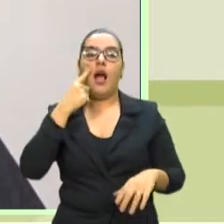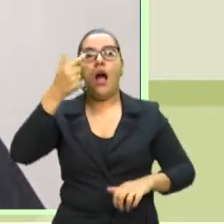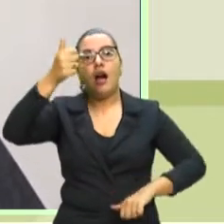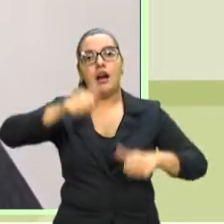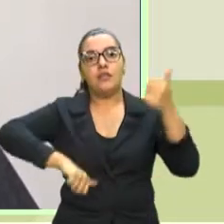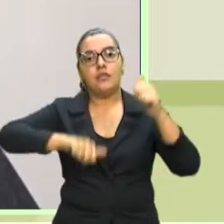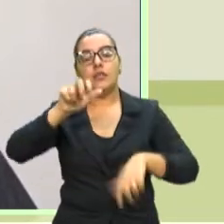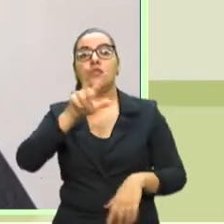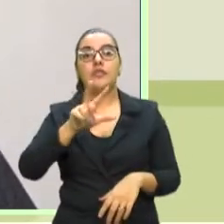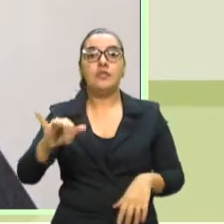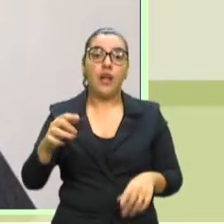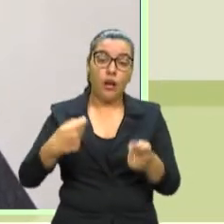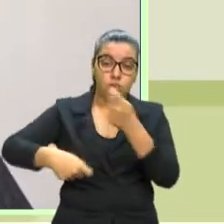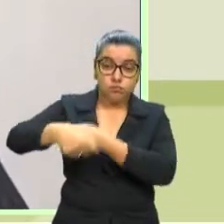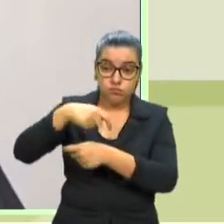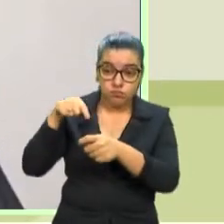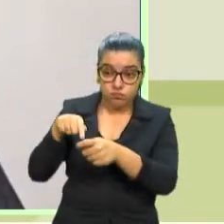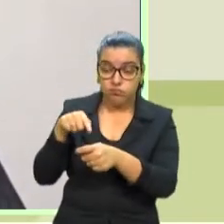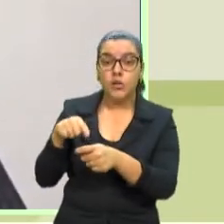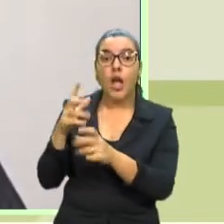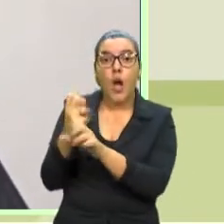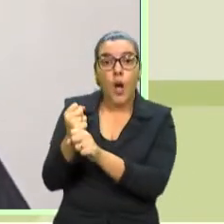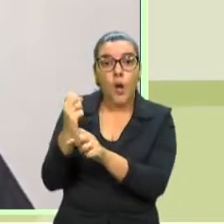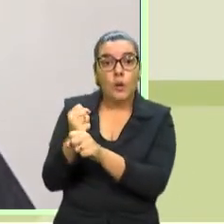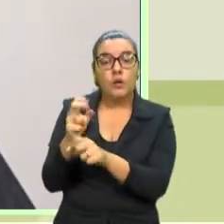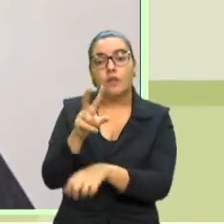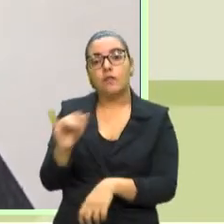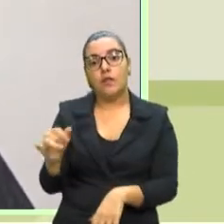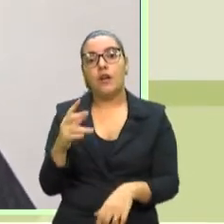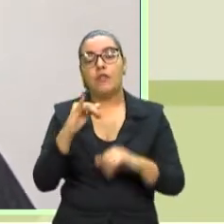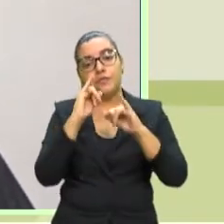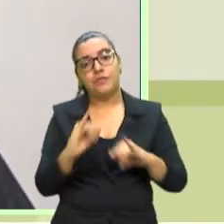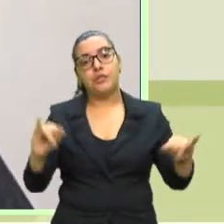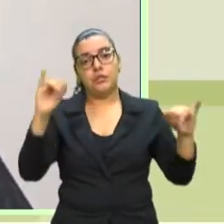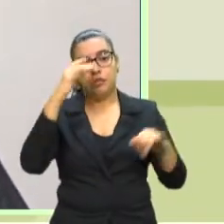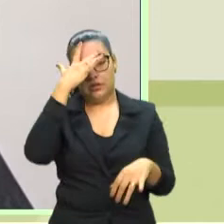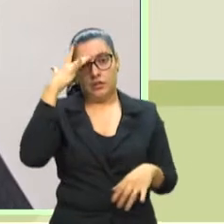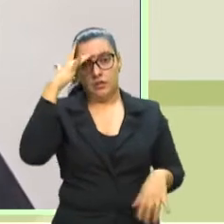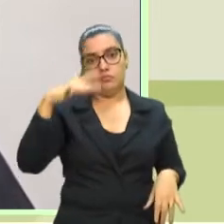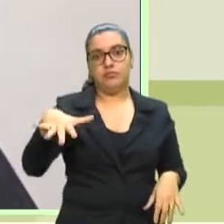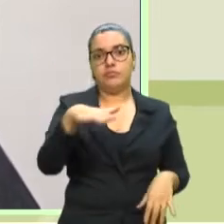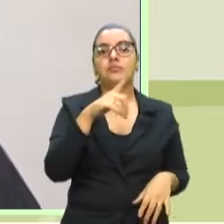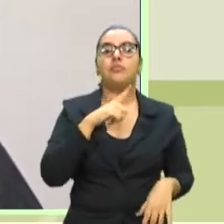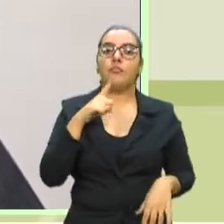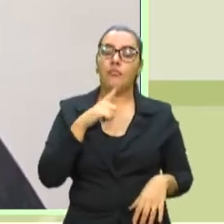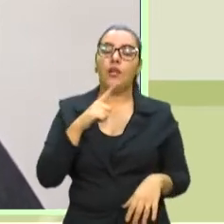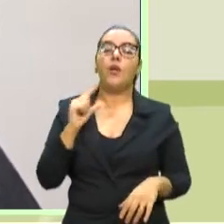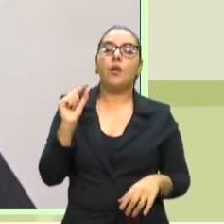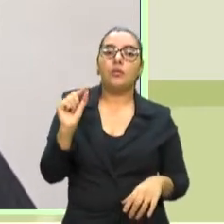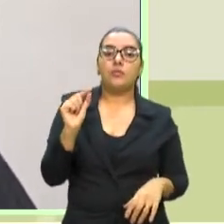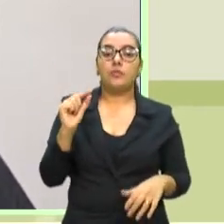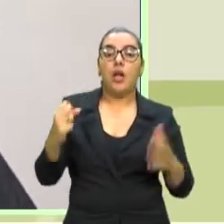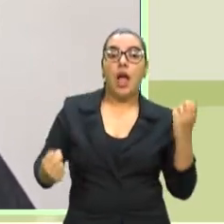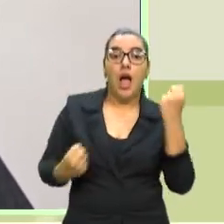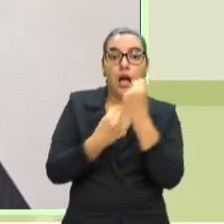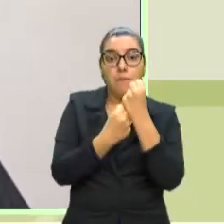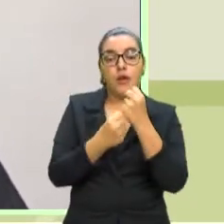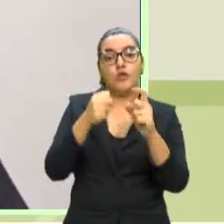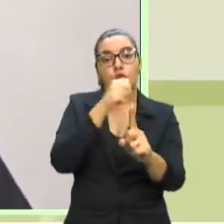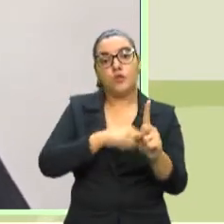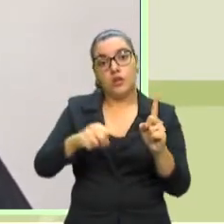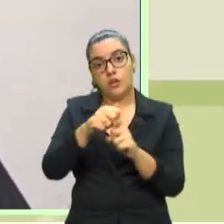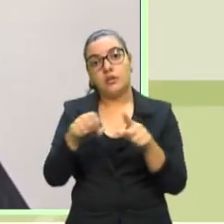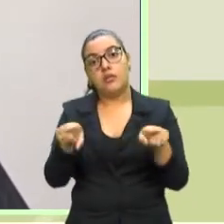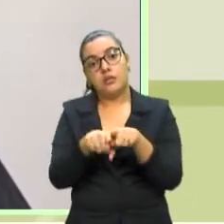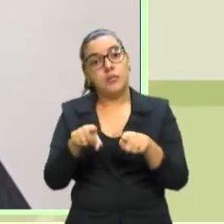questão financeira também, mas eu digo aqui a todos que temos que contar com o apoio da sociedade, porque